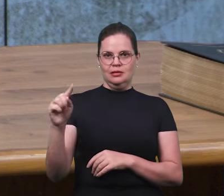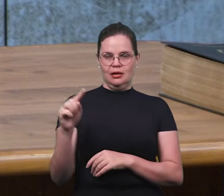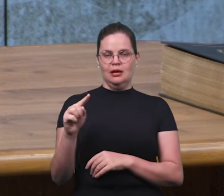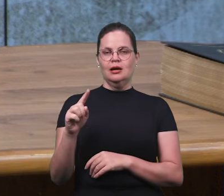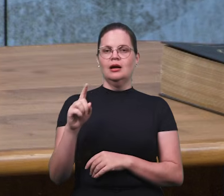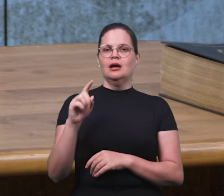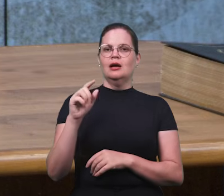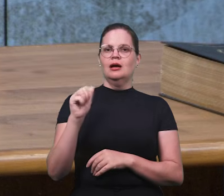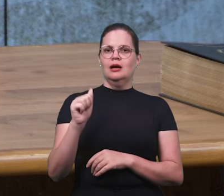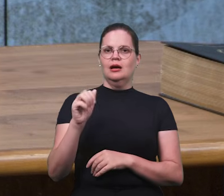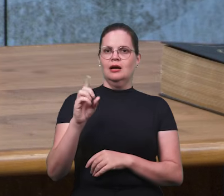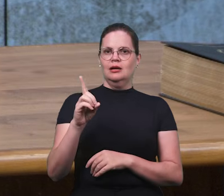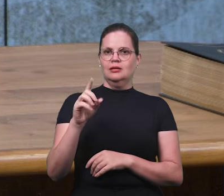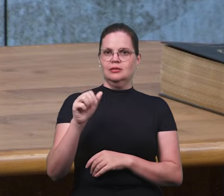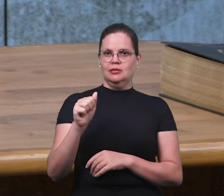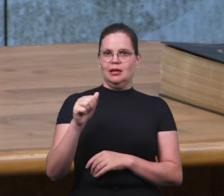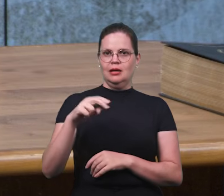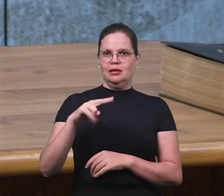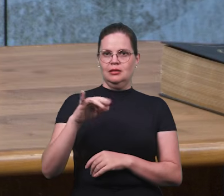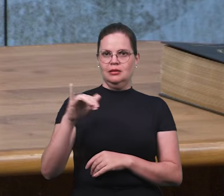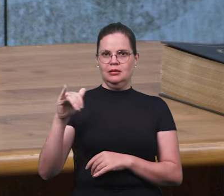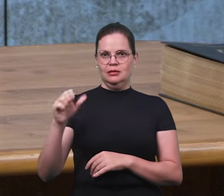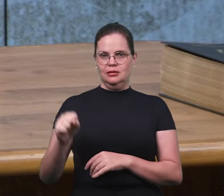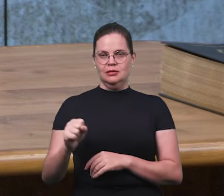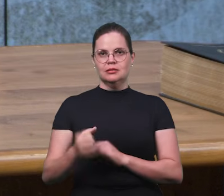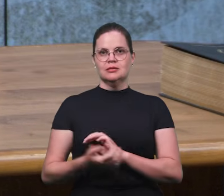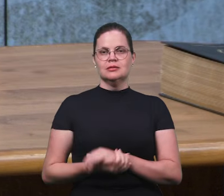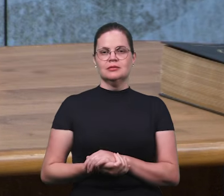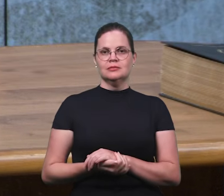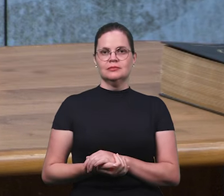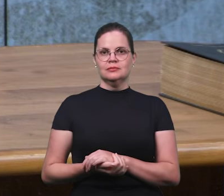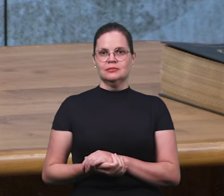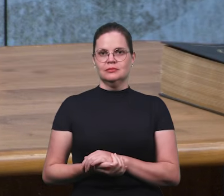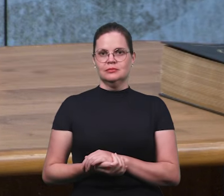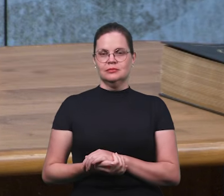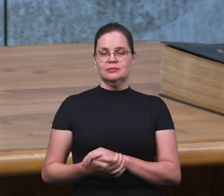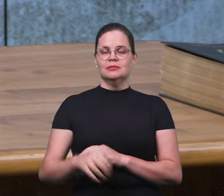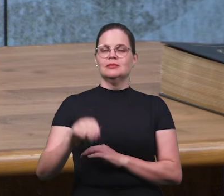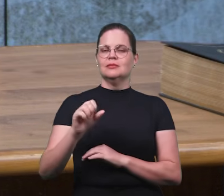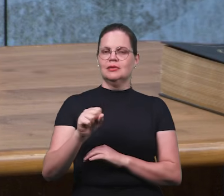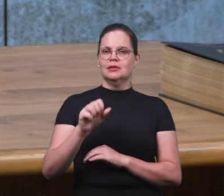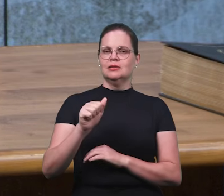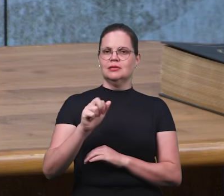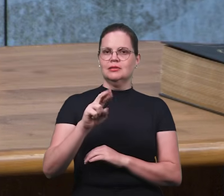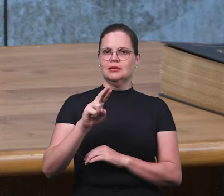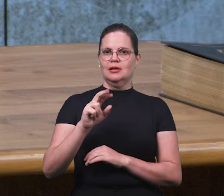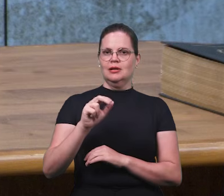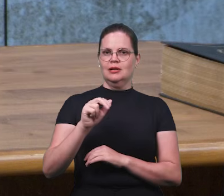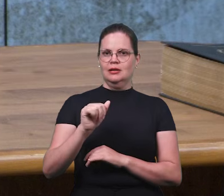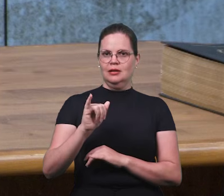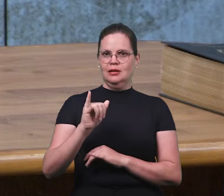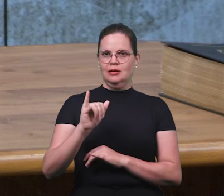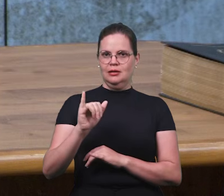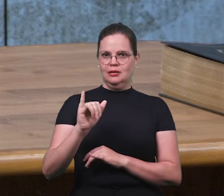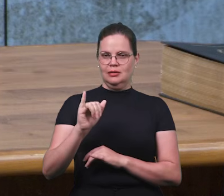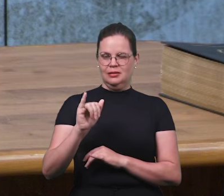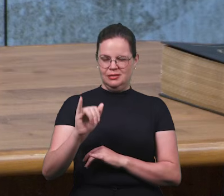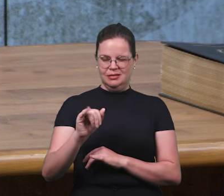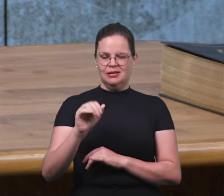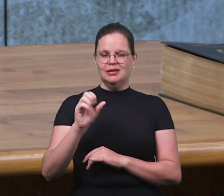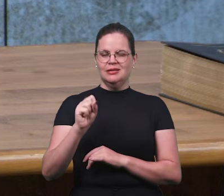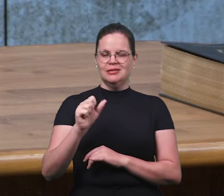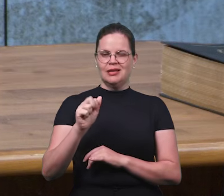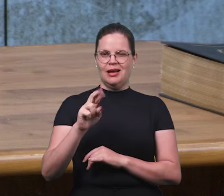Adaías, Maquinadibai, Sazai, Sarai, Azareel,